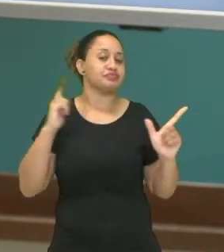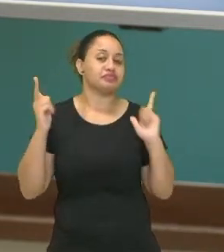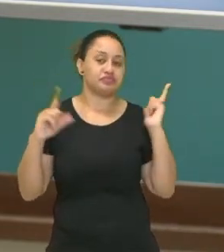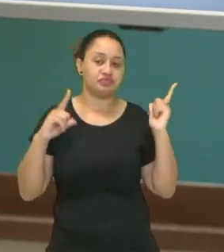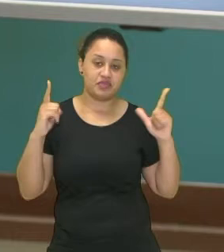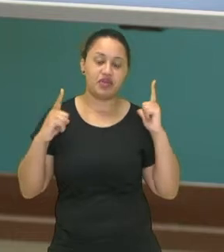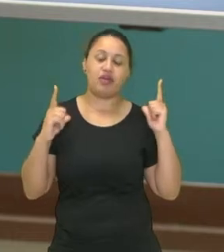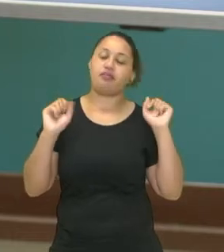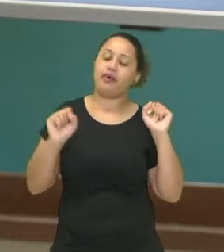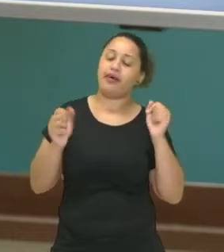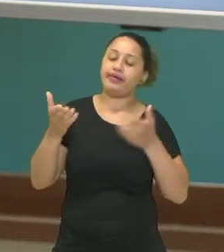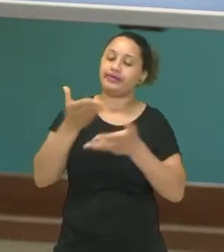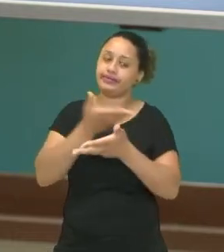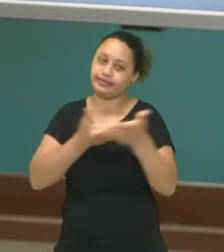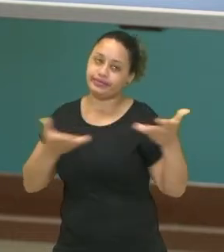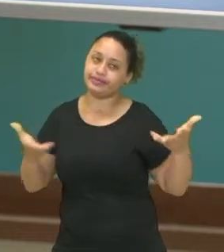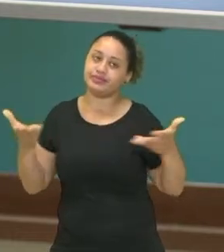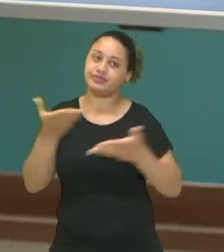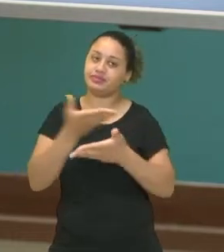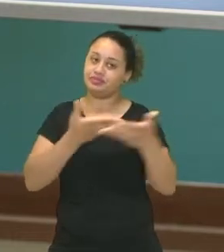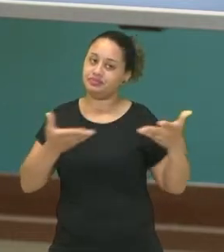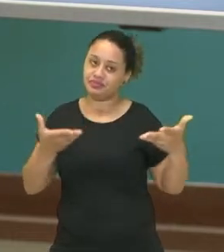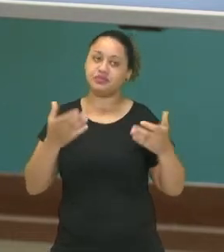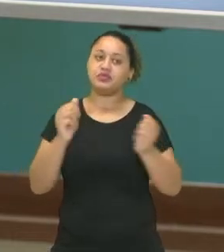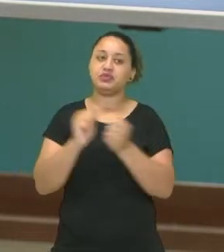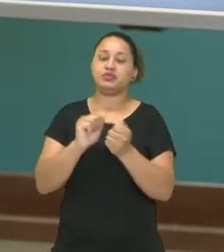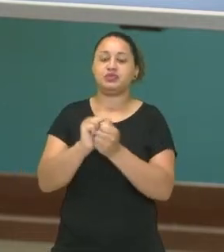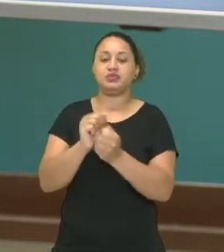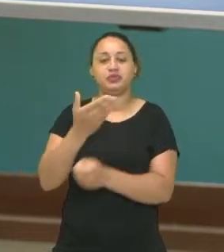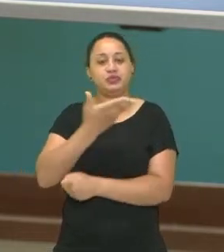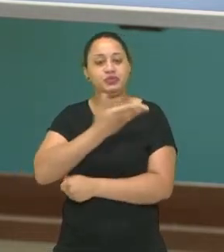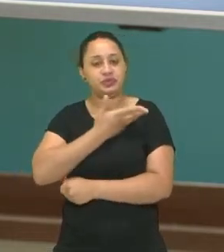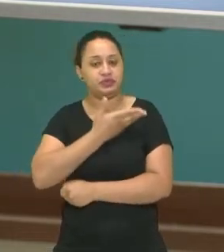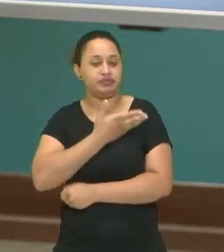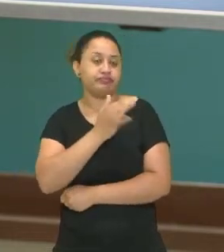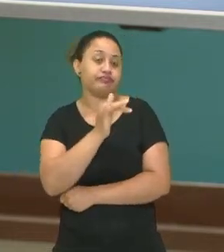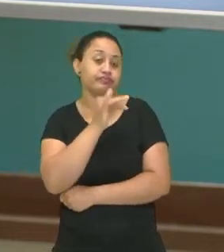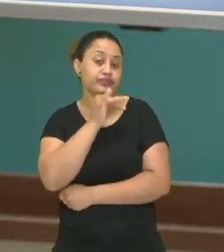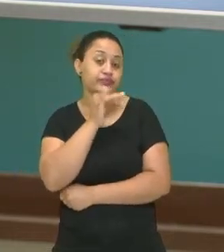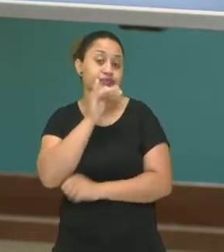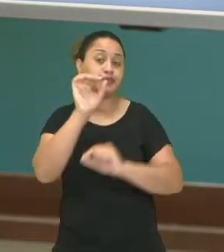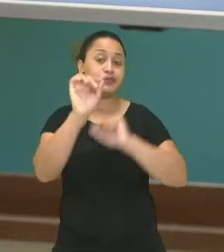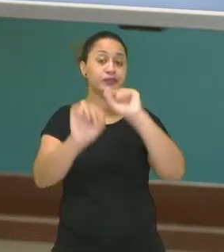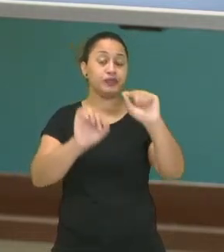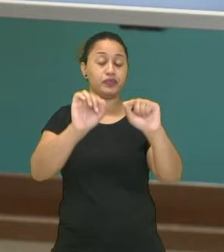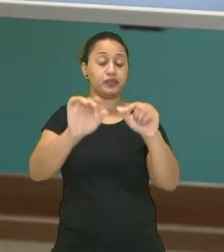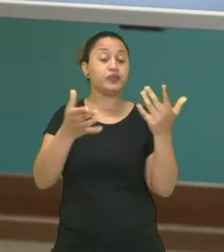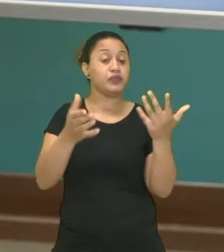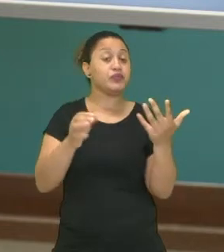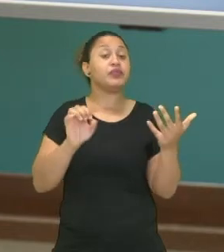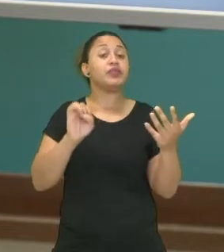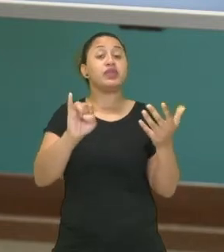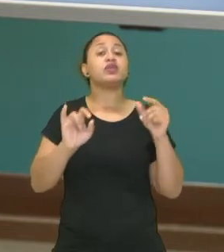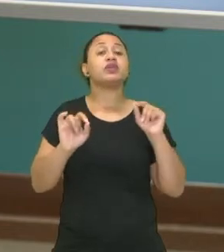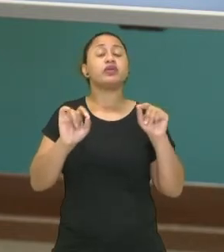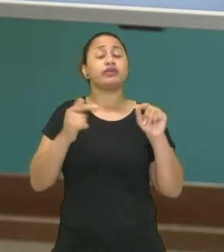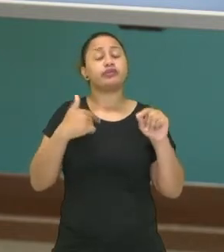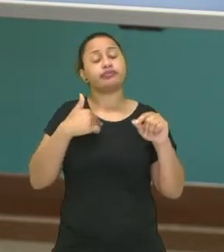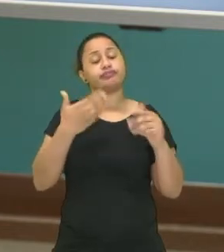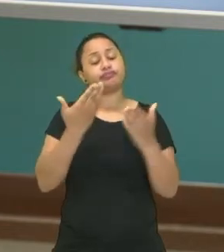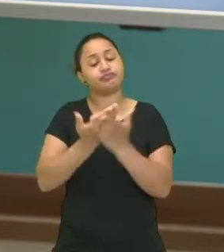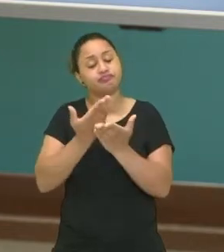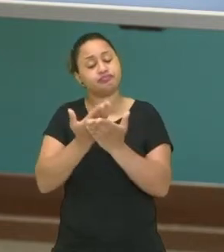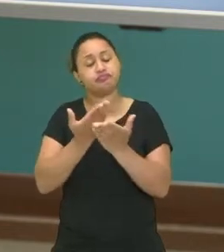de socialização ali com os seus amigos. Vamos dar um exemplo aí. Se eu estou ali na minha